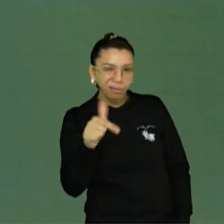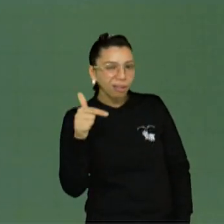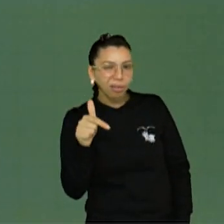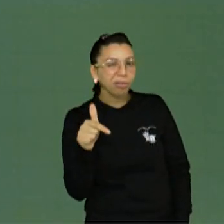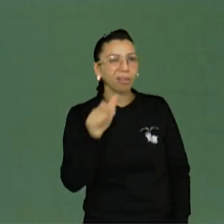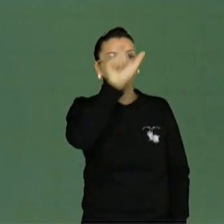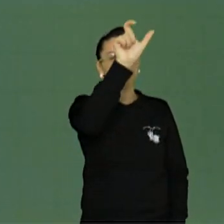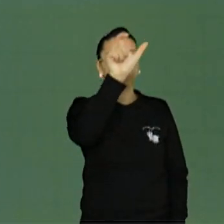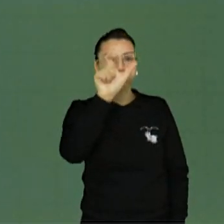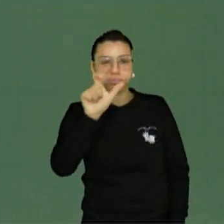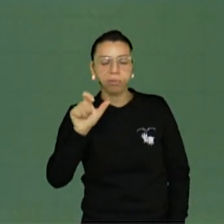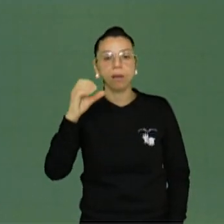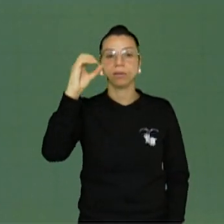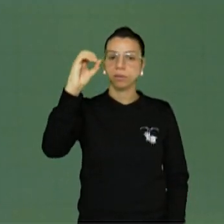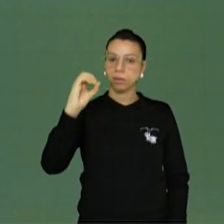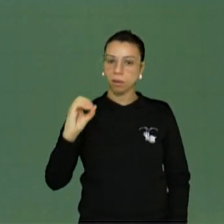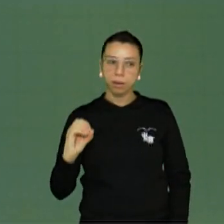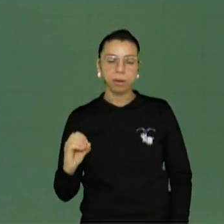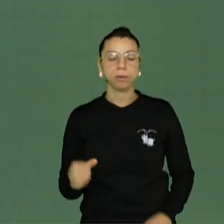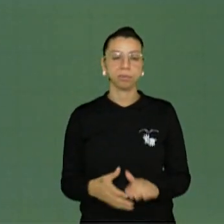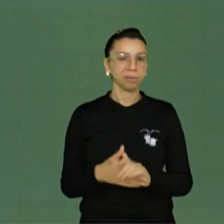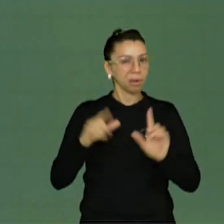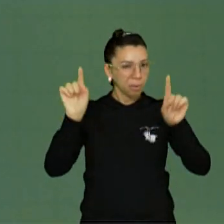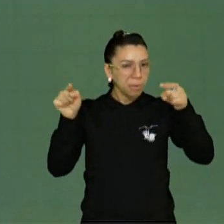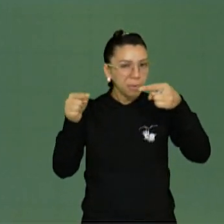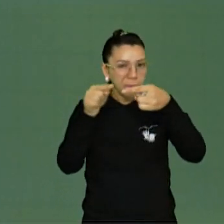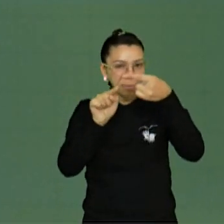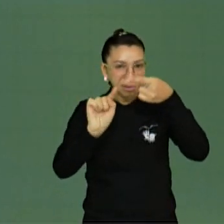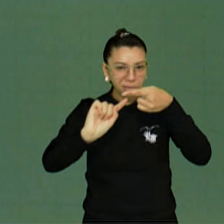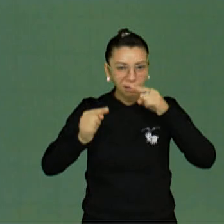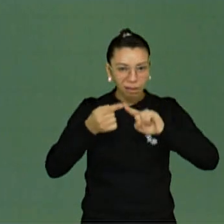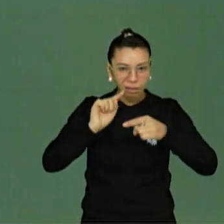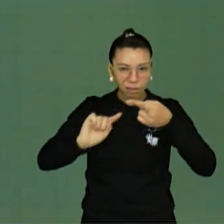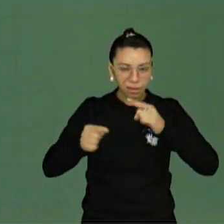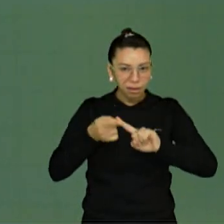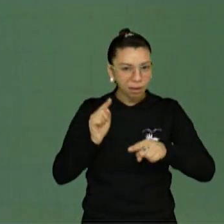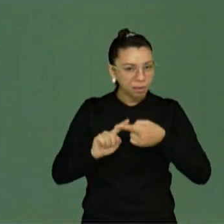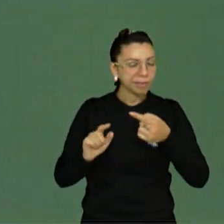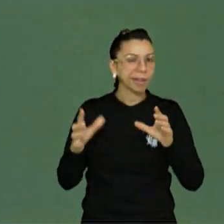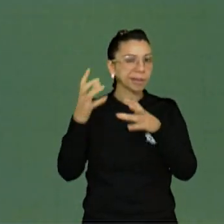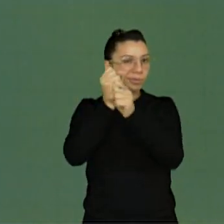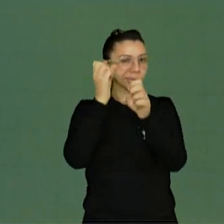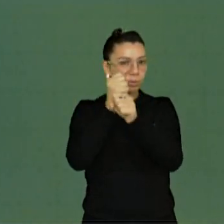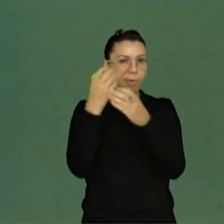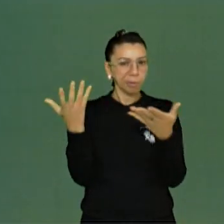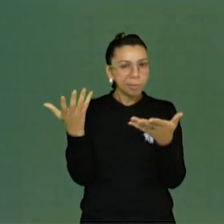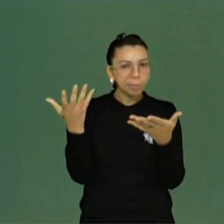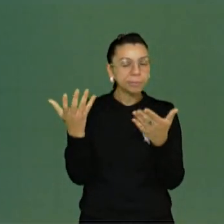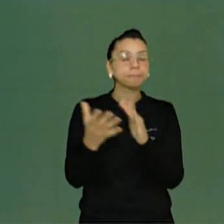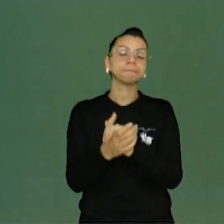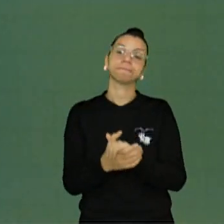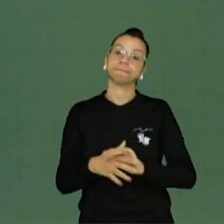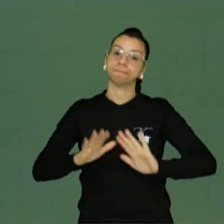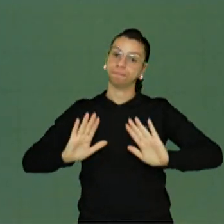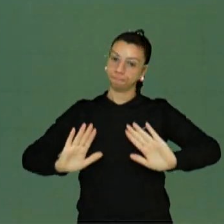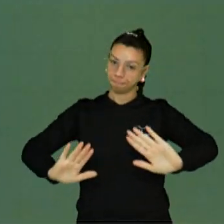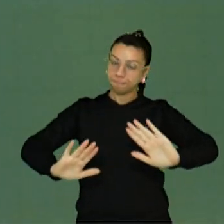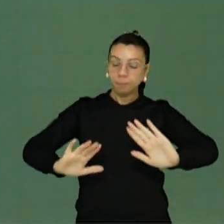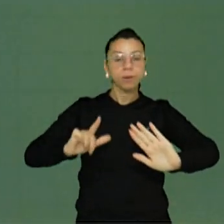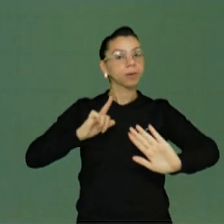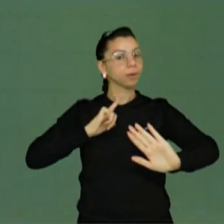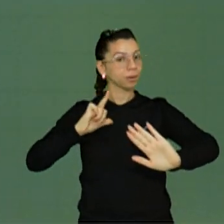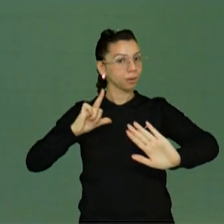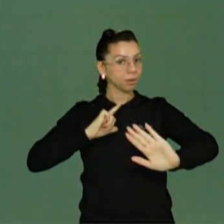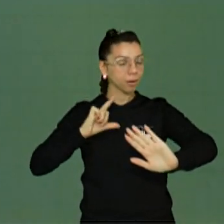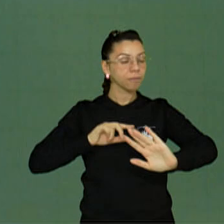de zeros. Será que alguma combinação linear aqui tem somas de valores? Então, a ideia, gente,